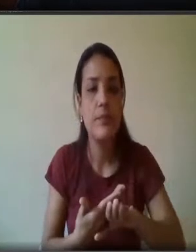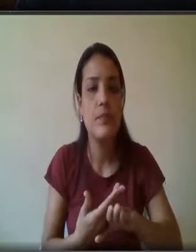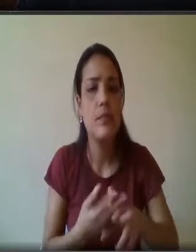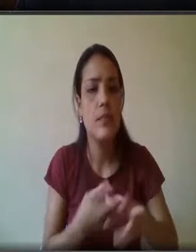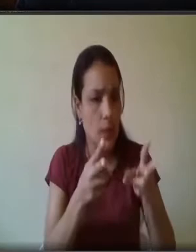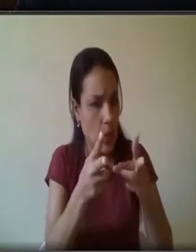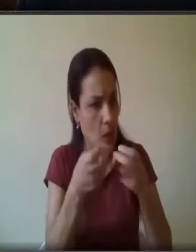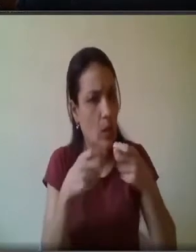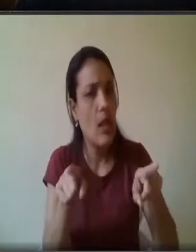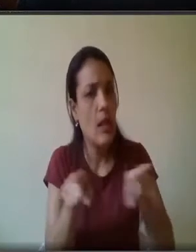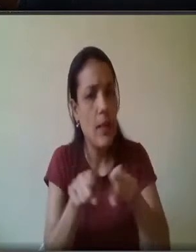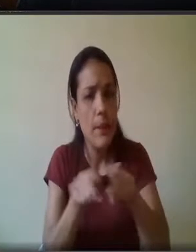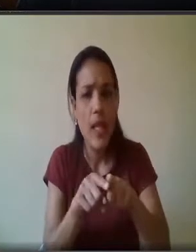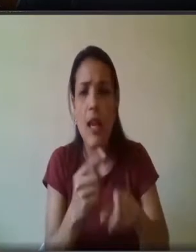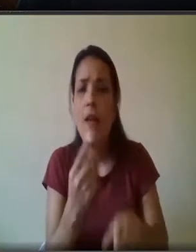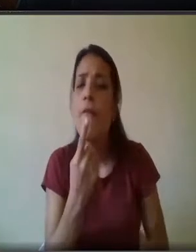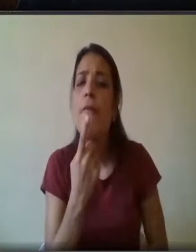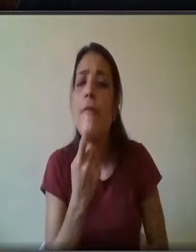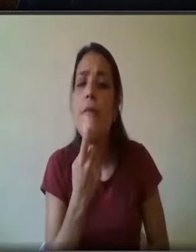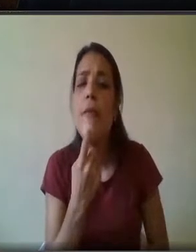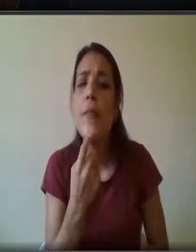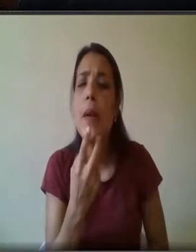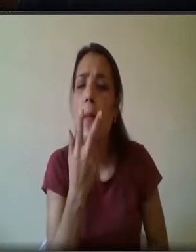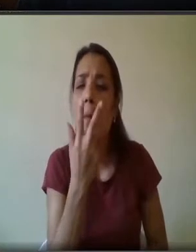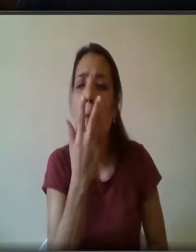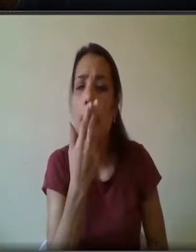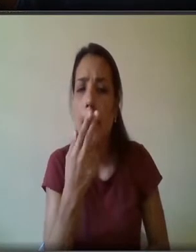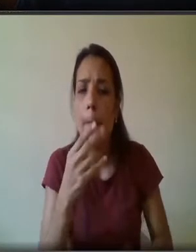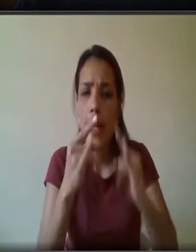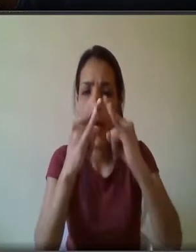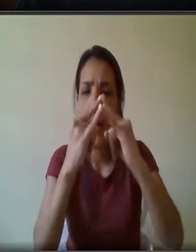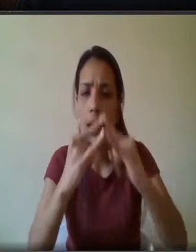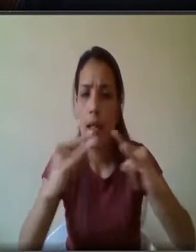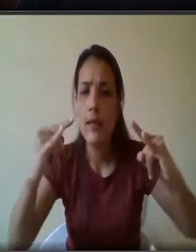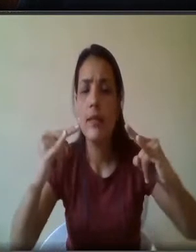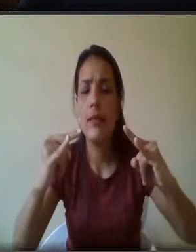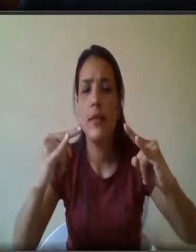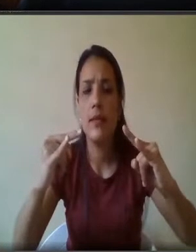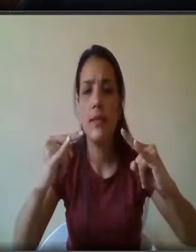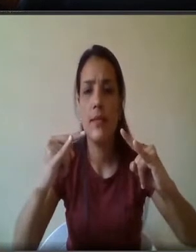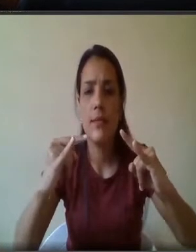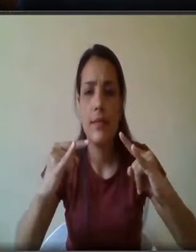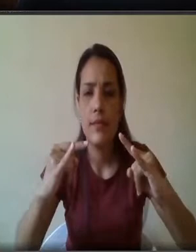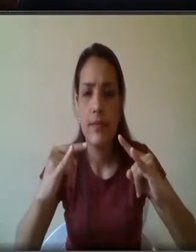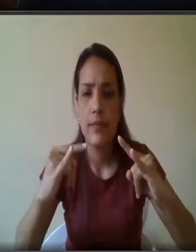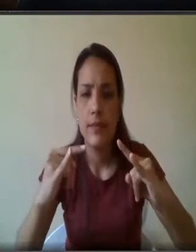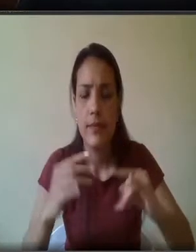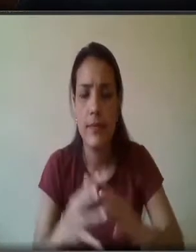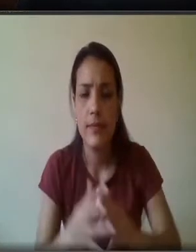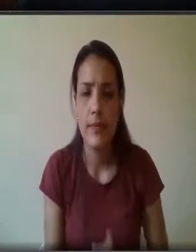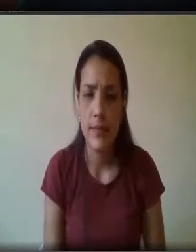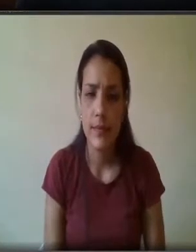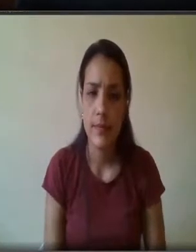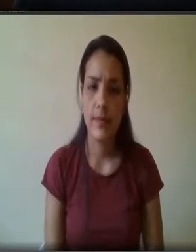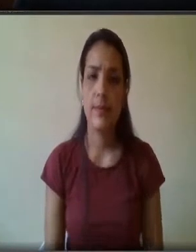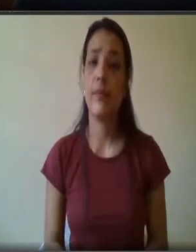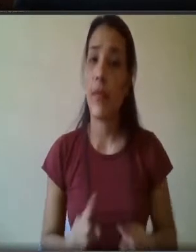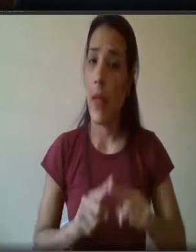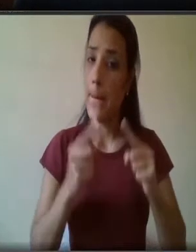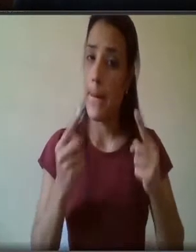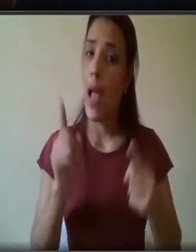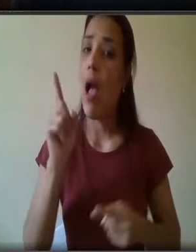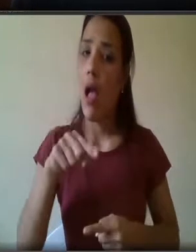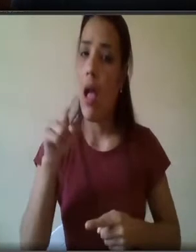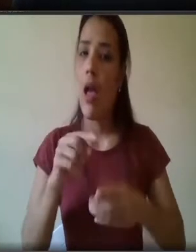uma cabana, né? Esses pontinhos vermelhos que você está vendo aqui, são vulcões ativos